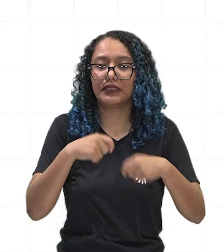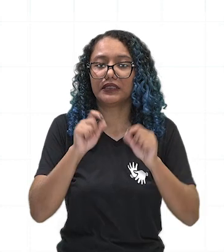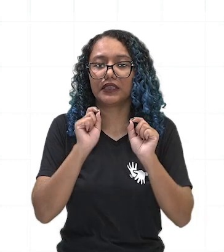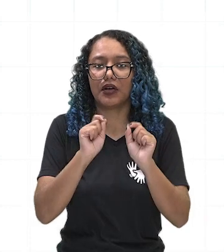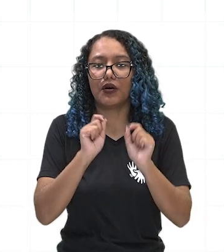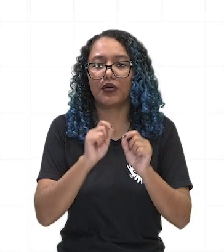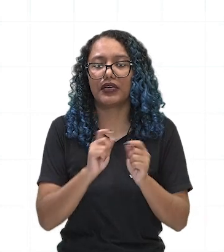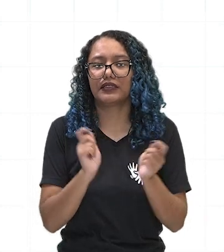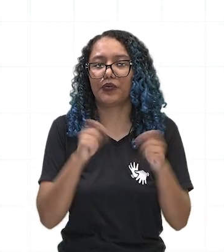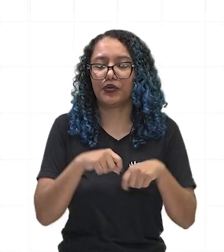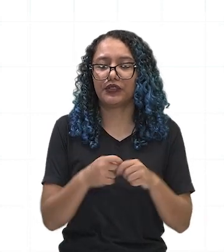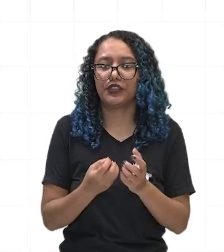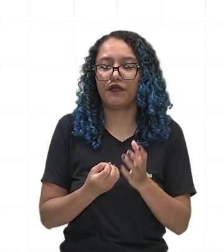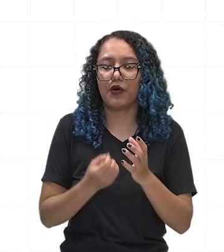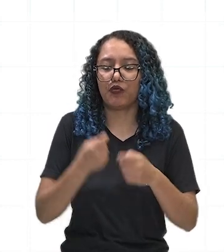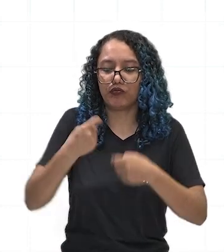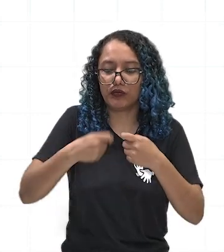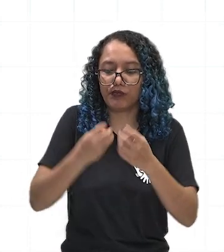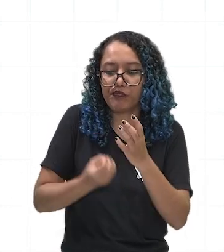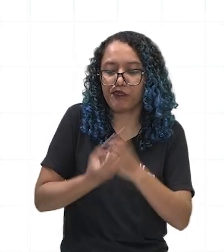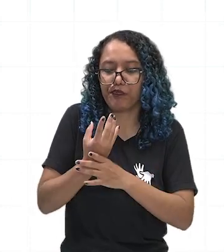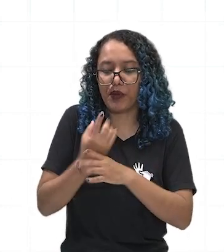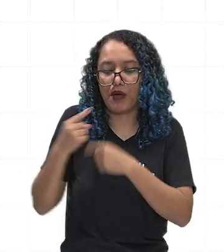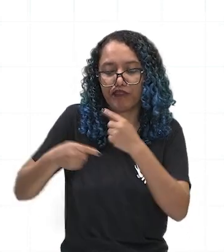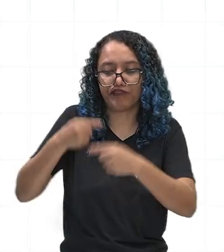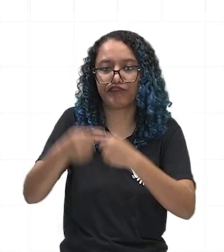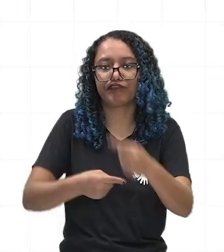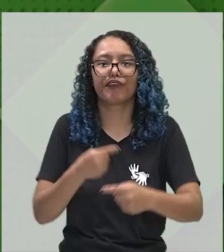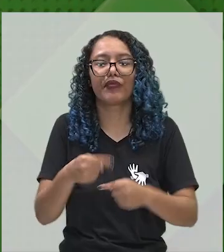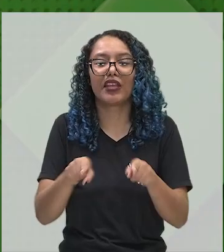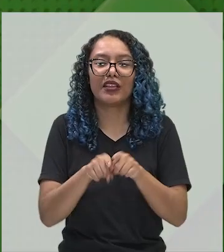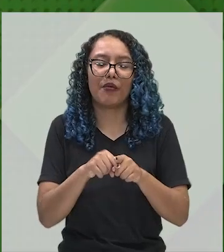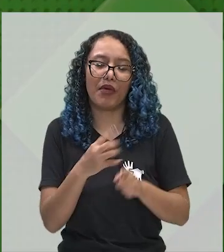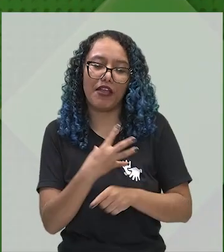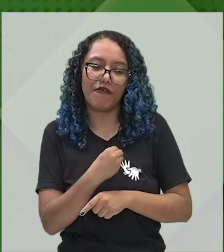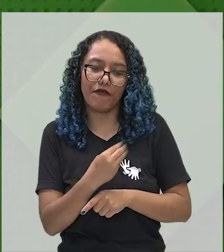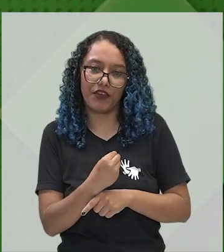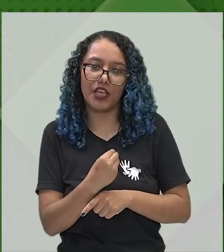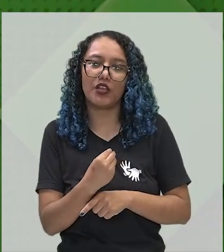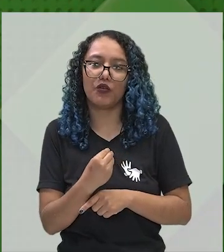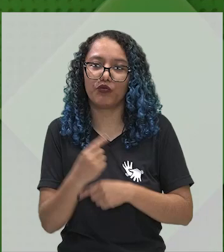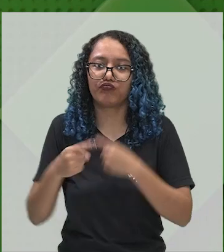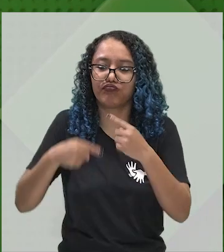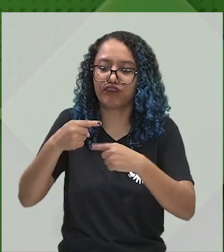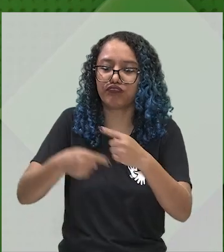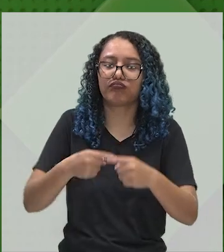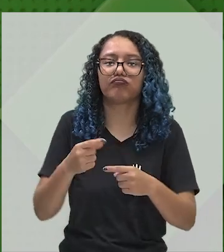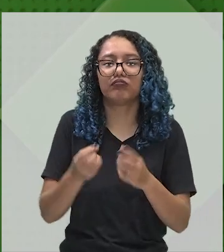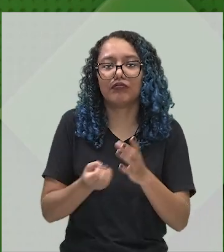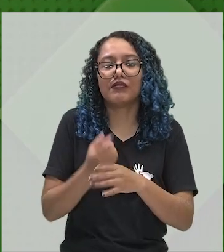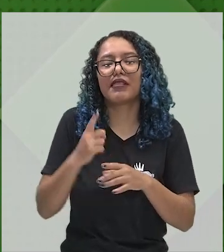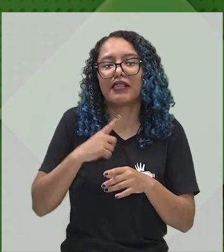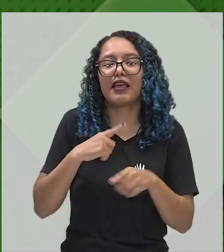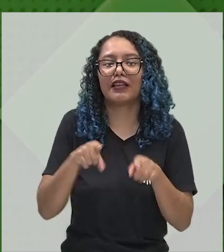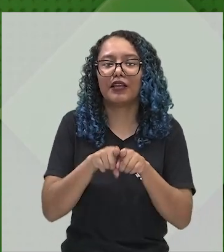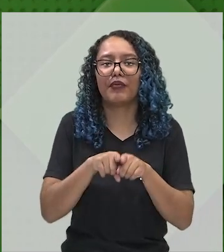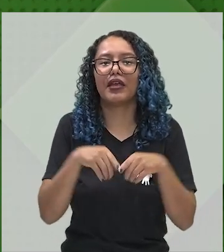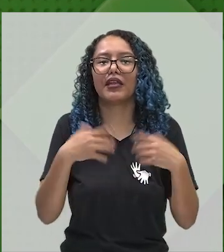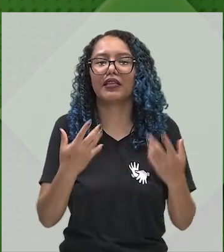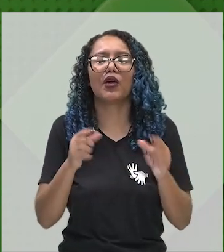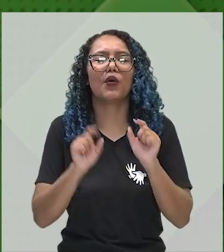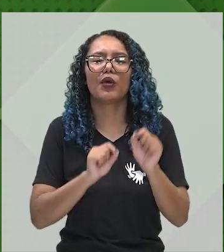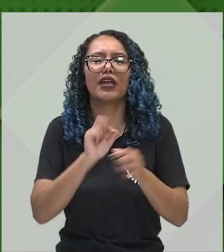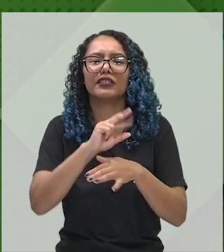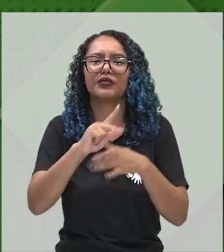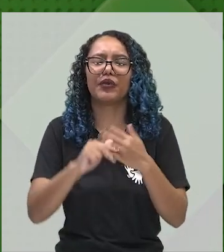si e gerar descendentes férteis. Então, o que seria, né, uma espécie do ponto de vista biológico, do ponto de